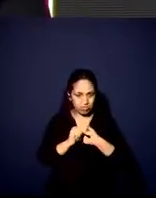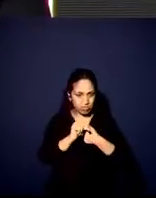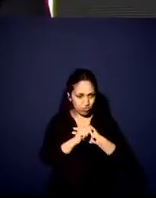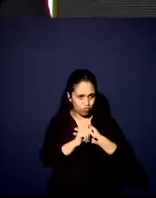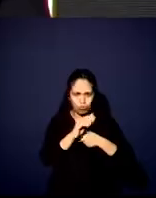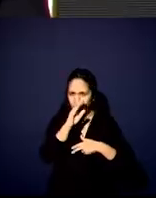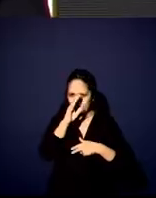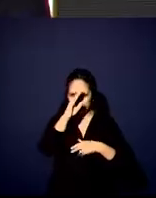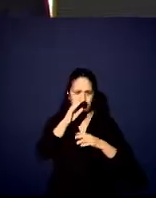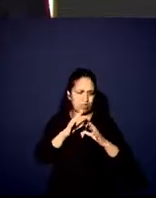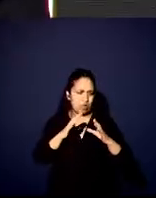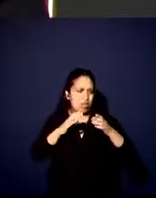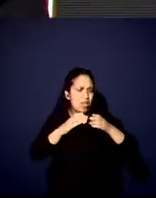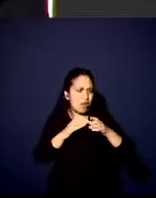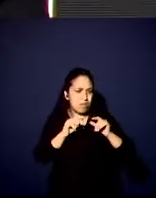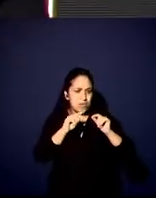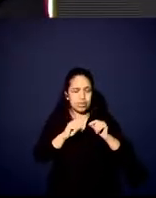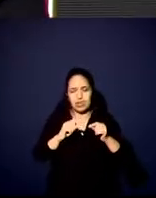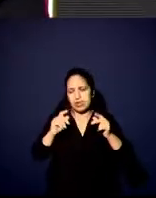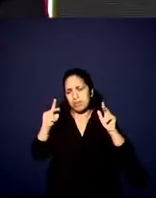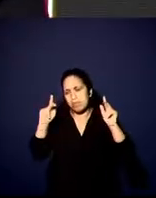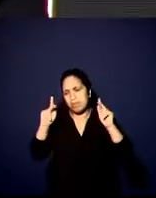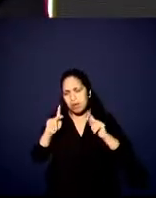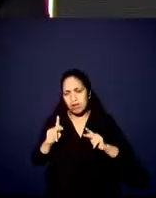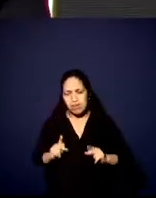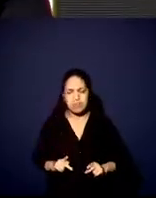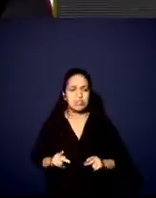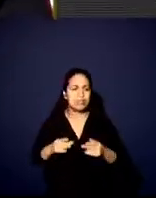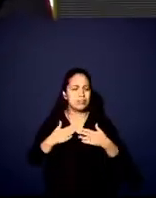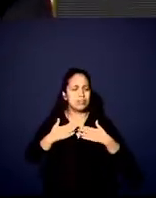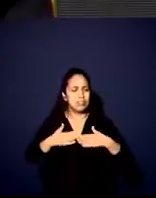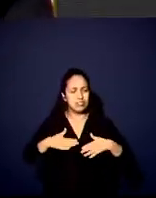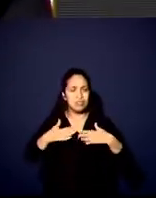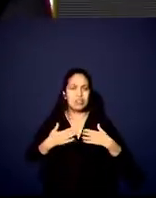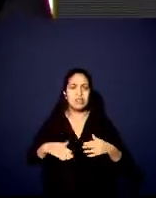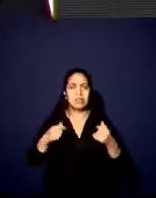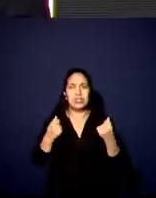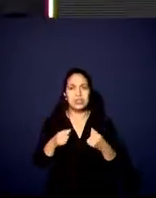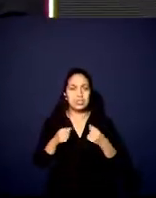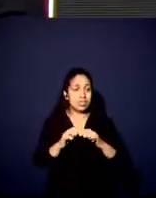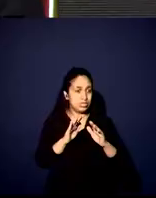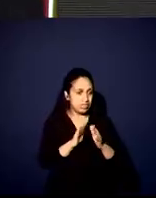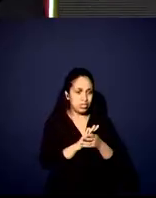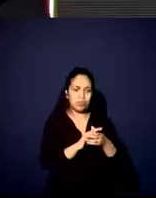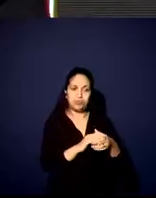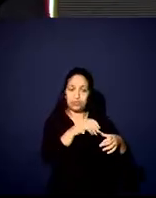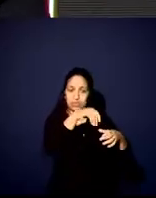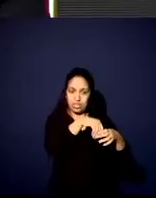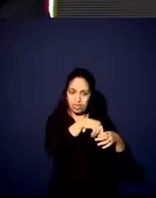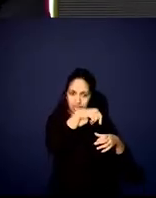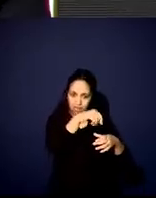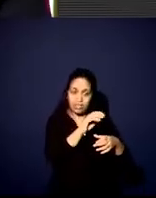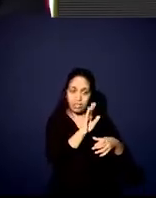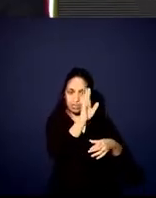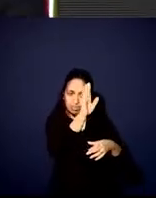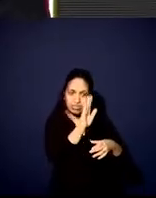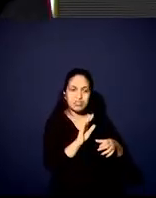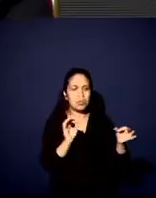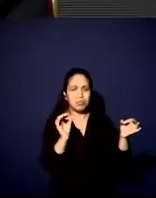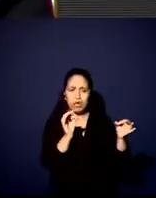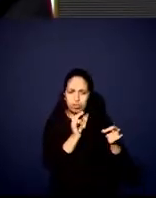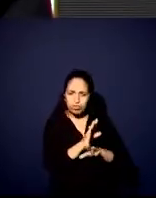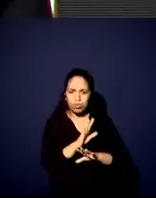que o Brasil precisa de pacificação o Brasil passou a eleição nós tivemos uma polarização muito grande